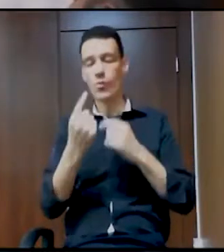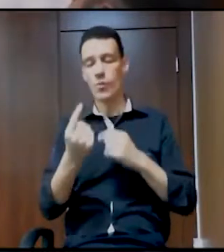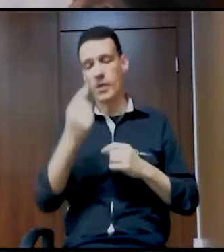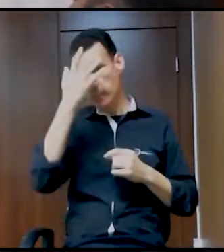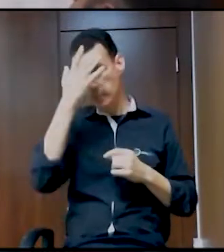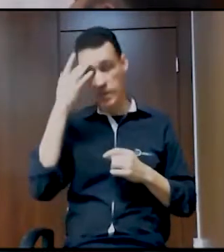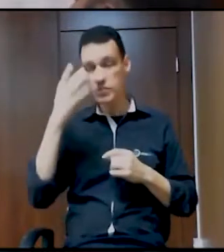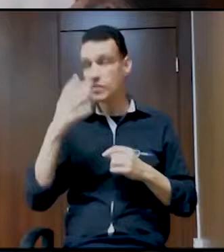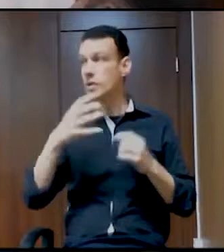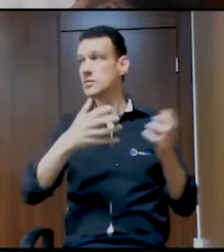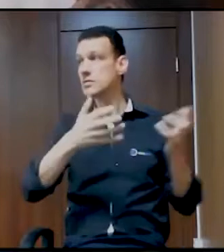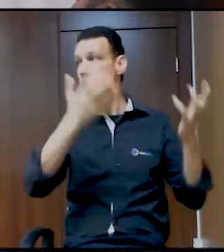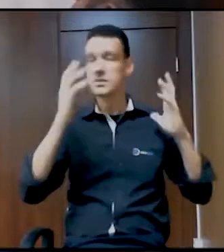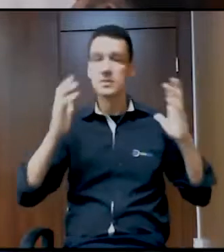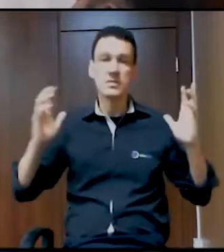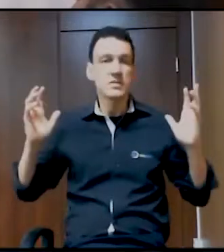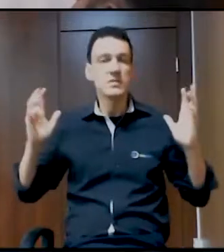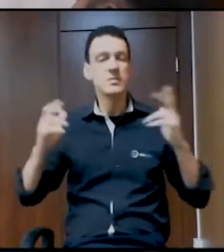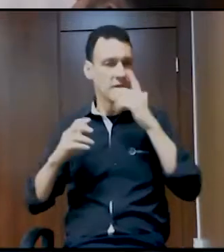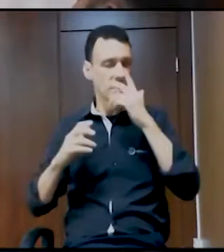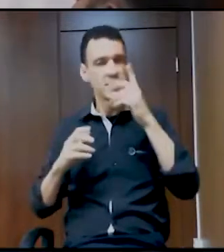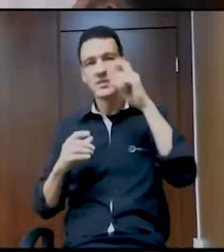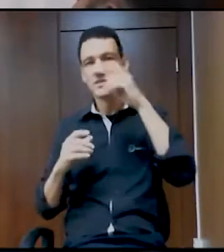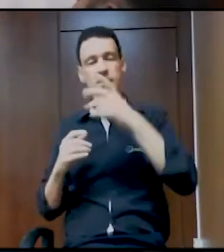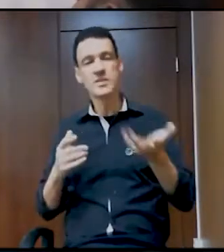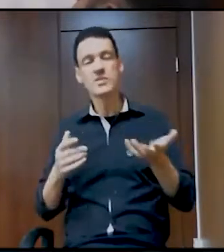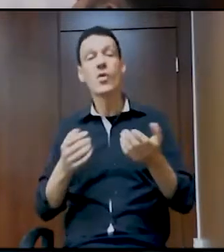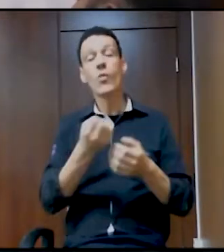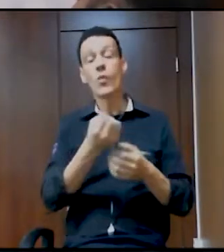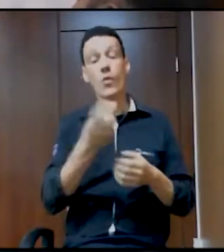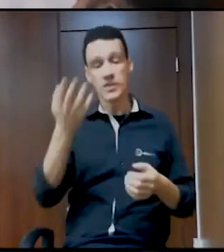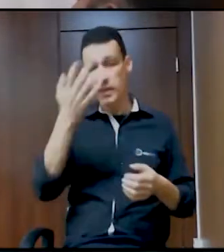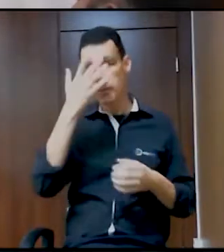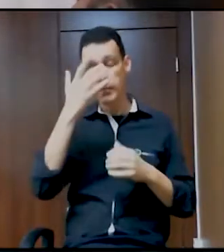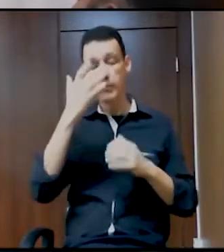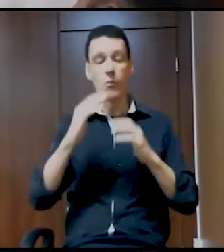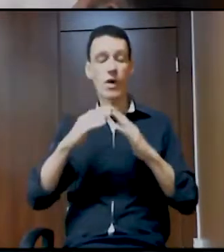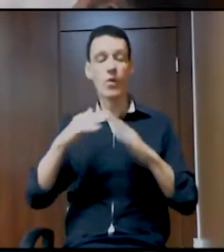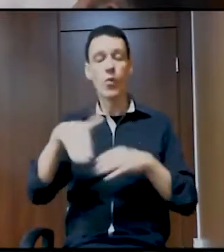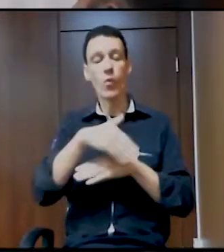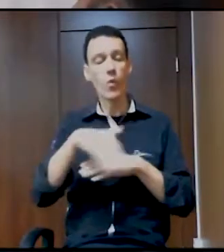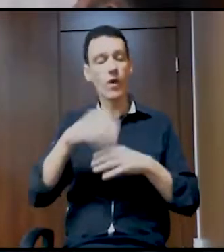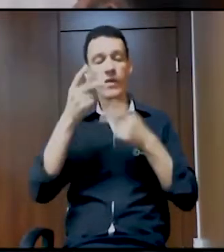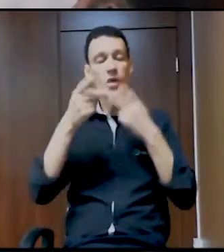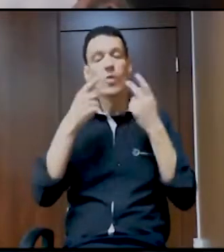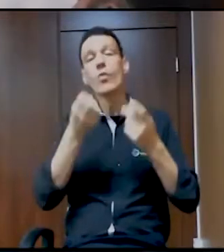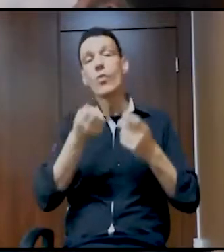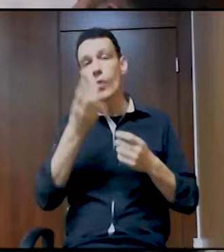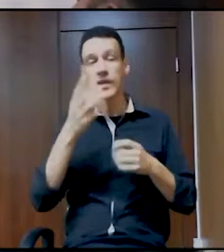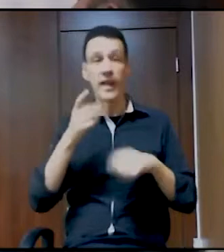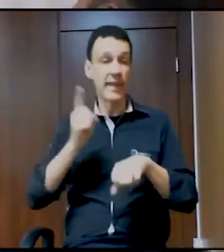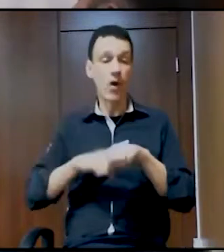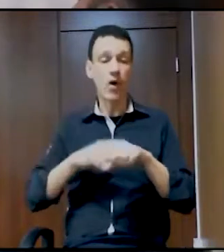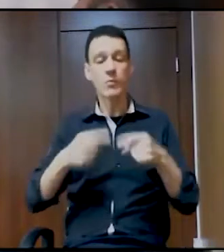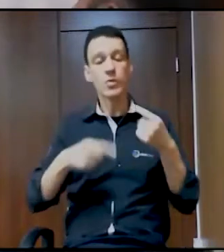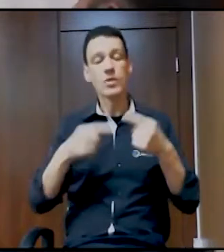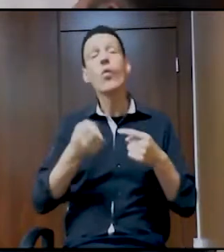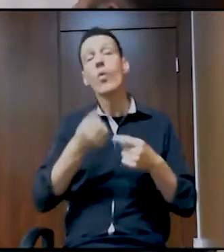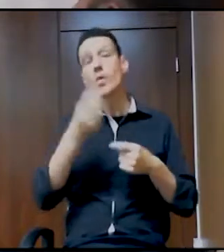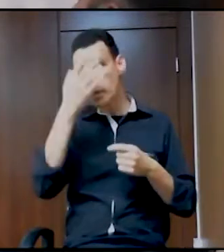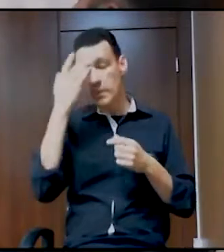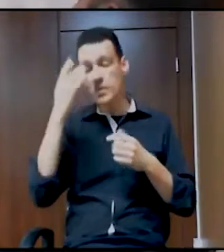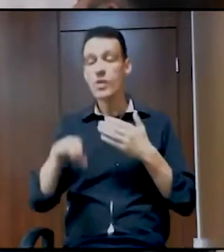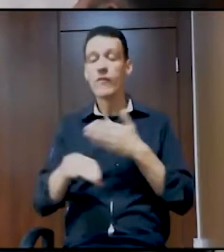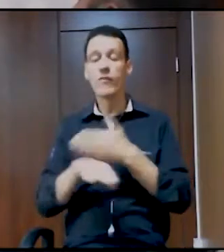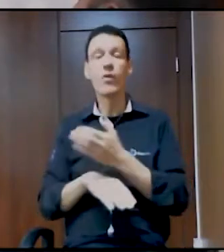carregando todo mundo nas costas. Quantos moradores de rua que foi falado aqui? Chegou lá na hora de fazer a política, quantos que estavam lá,